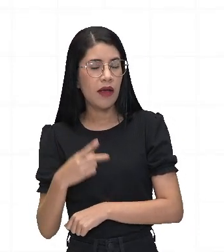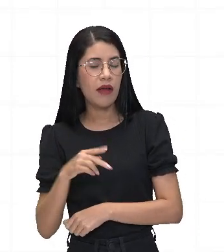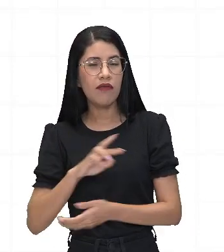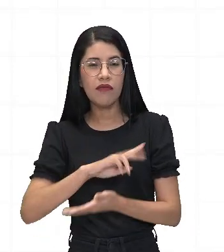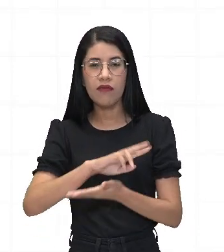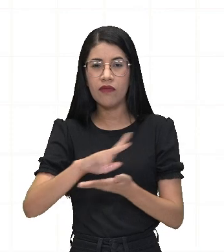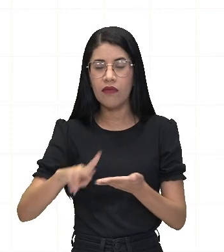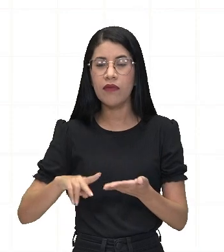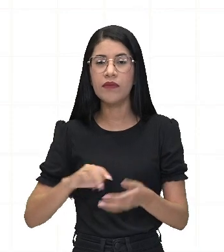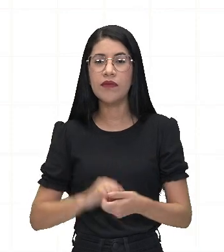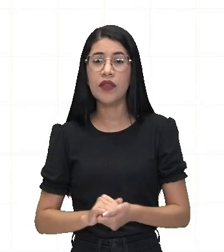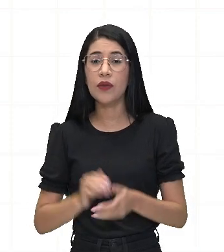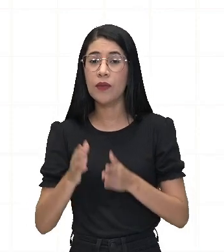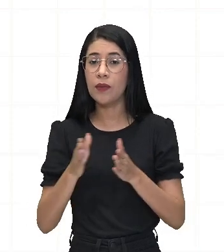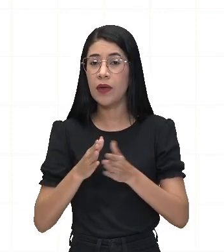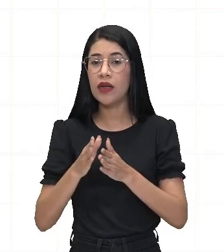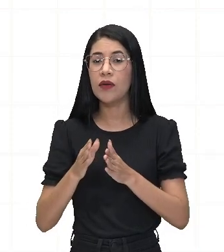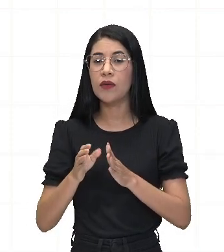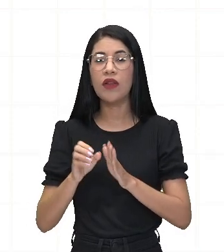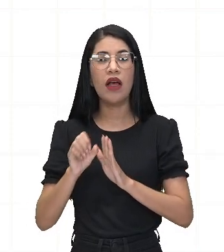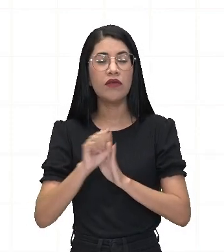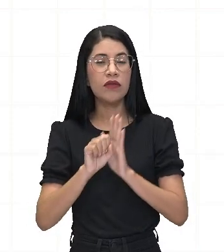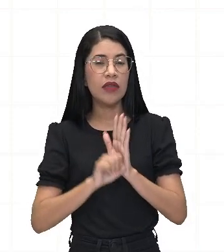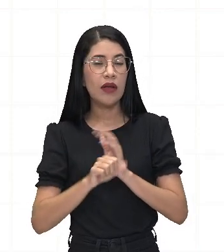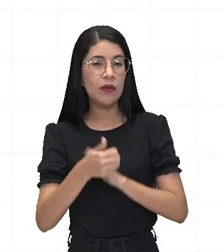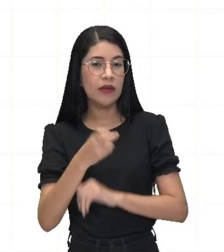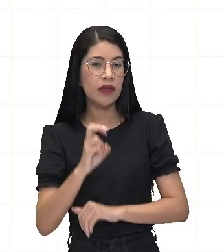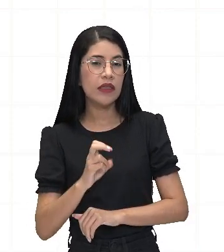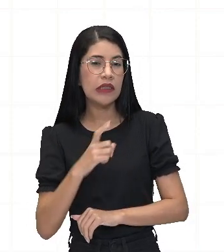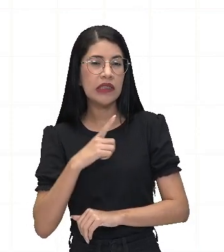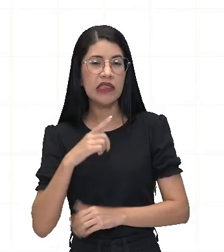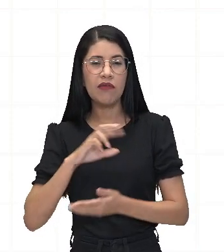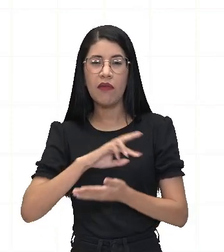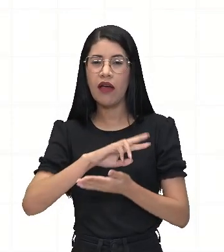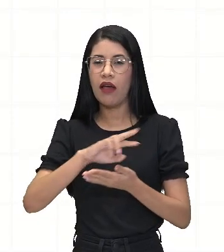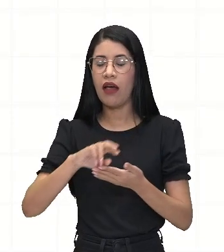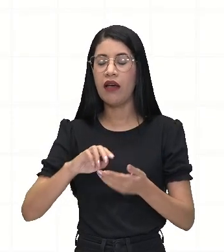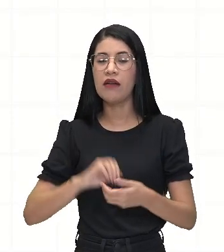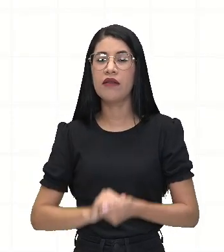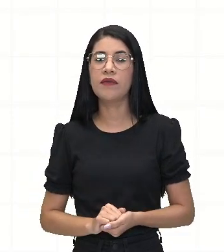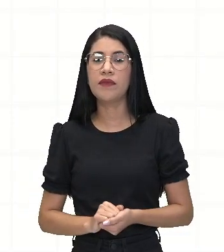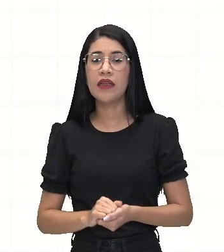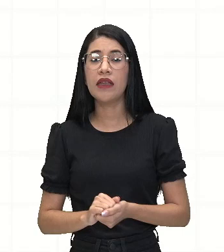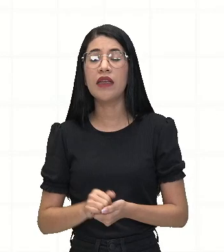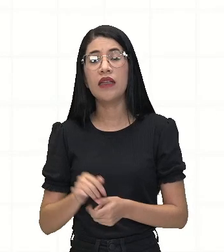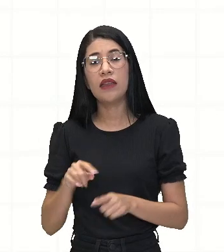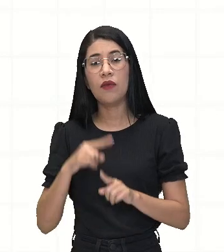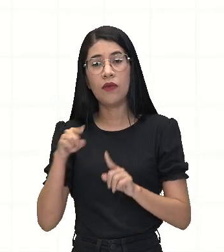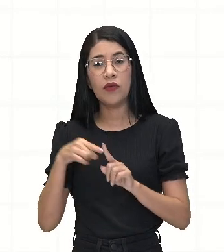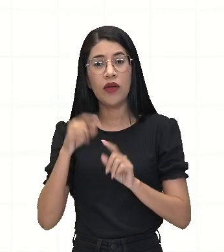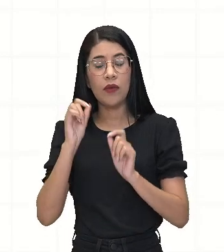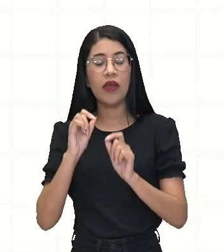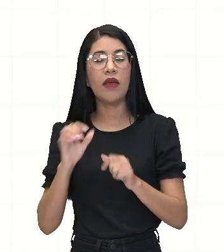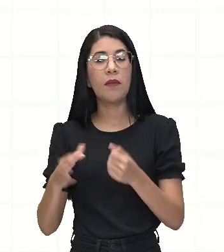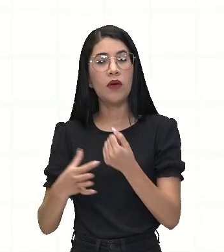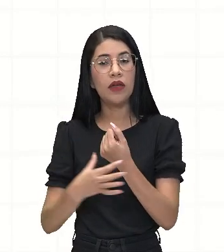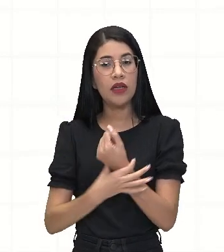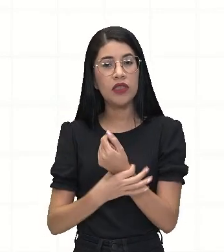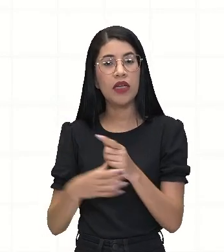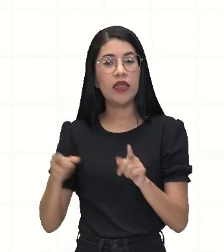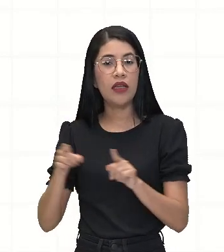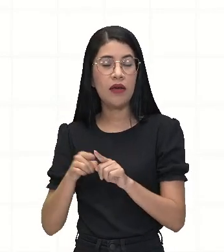certo? Durante esse período. Então, exploração, ocupação, como nós vimos, proteger também de